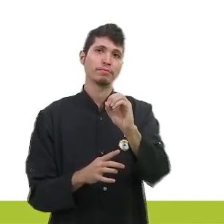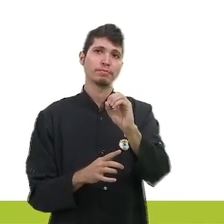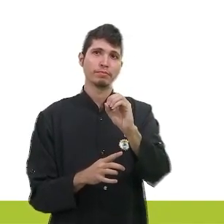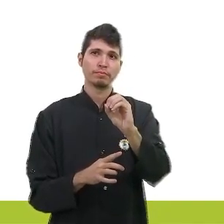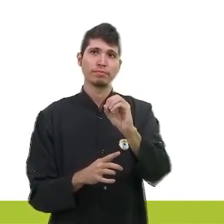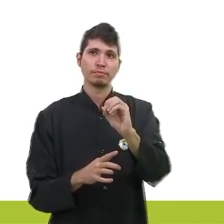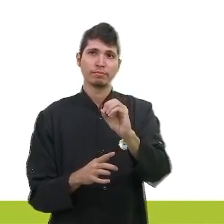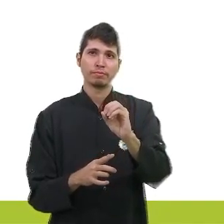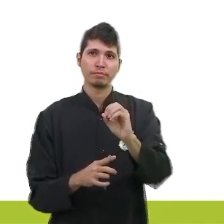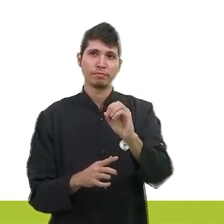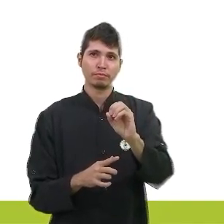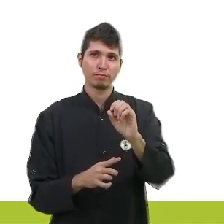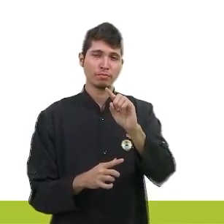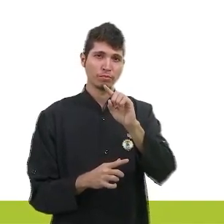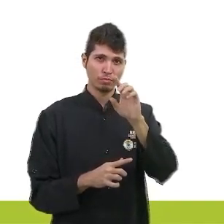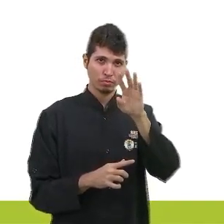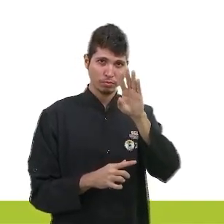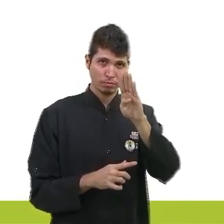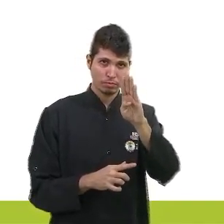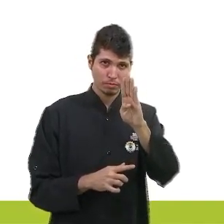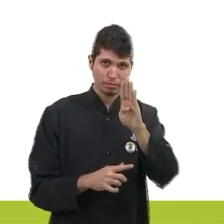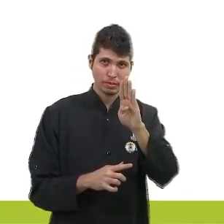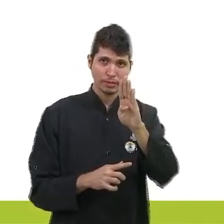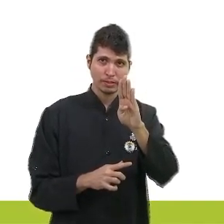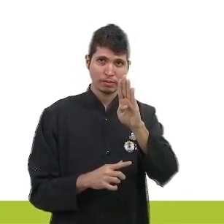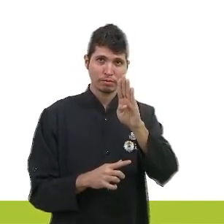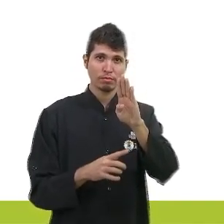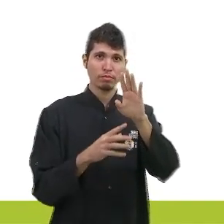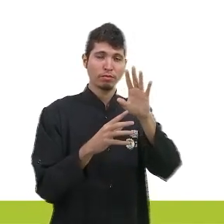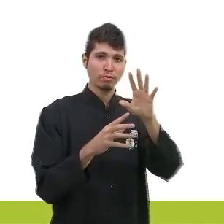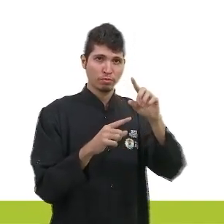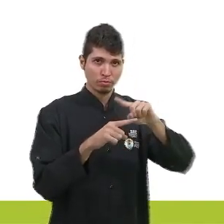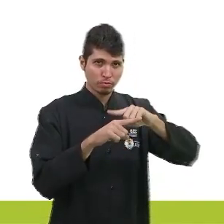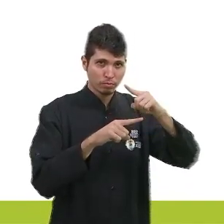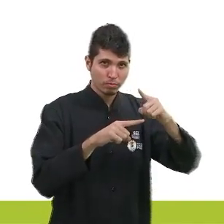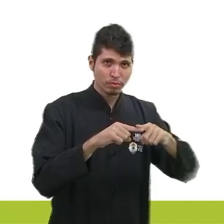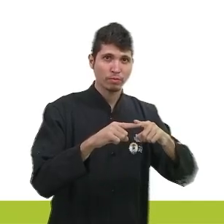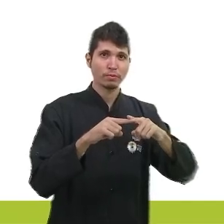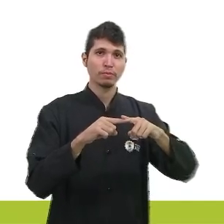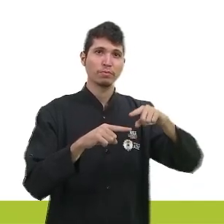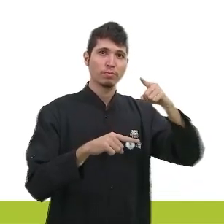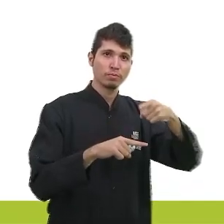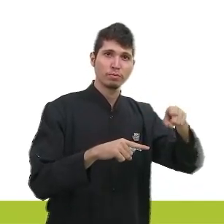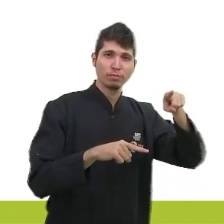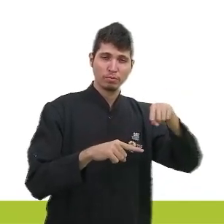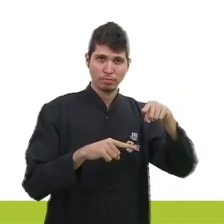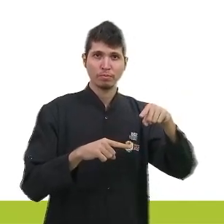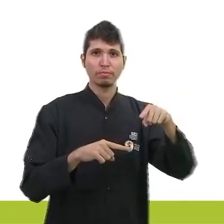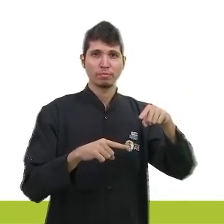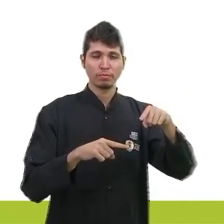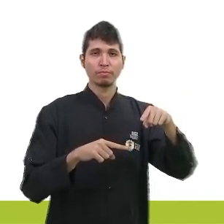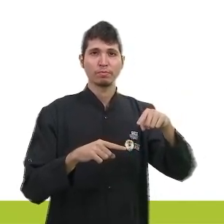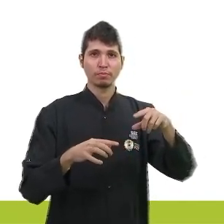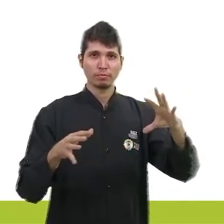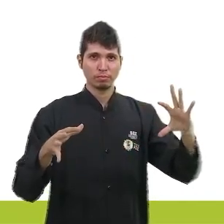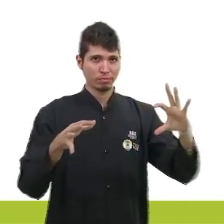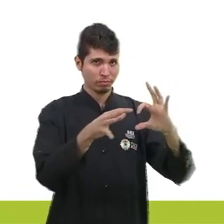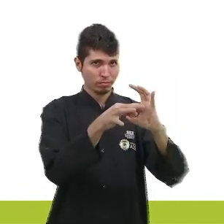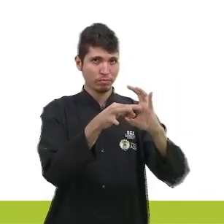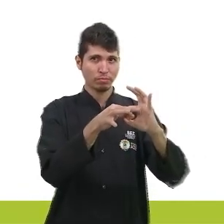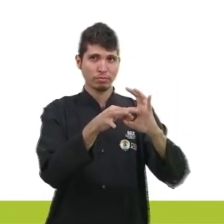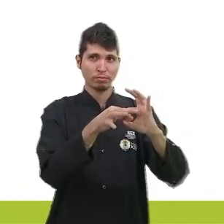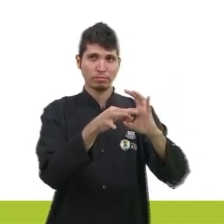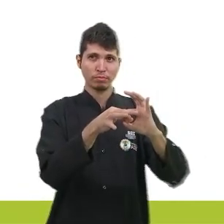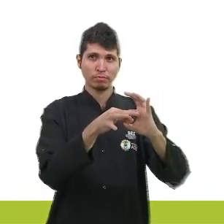Beta é o suplemento do alfa, porque beta mais alfa é 180 graus. Então, beta eu posso reescrever